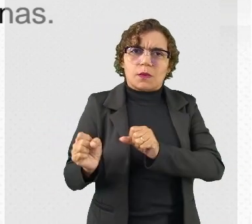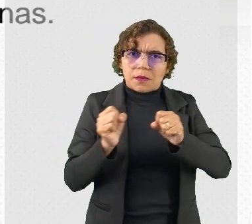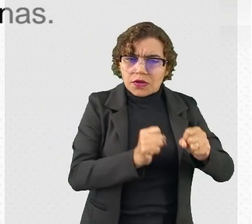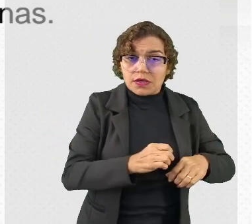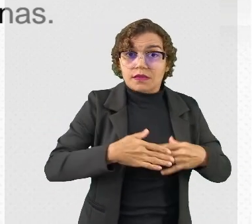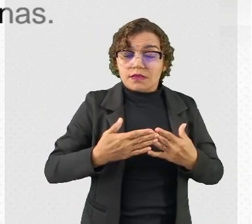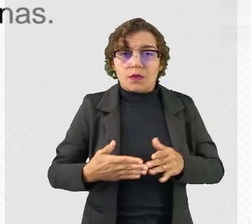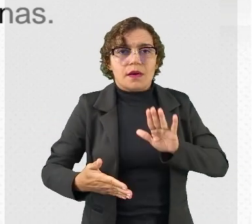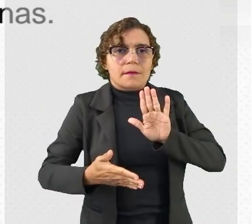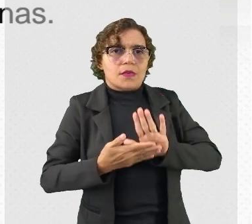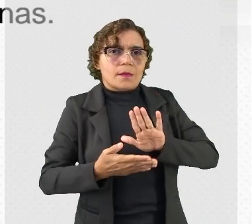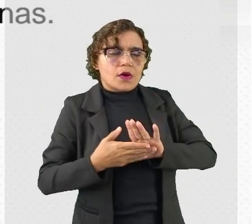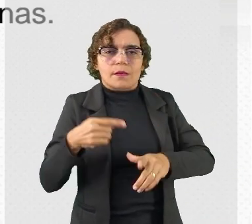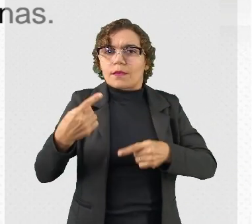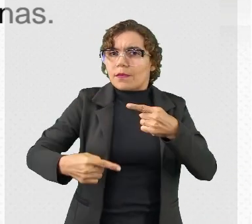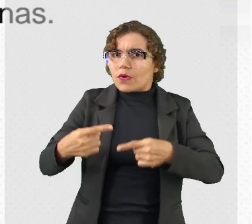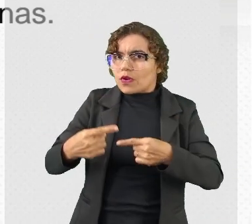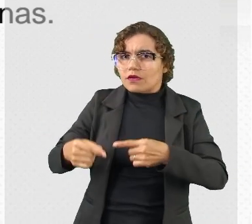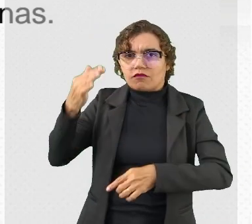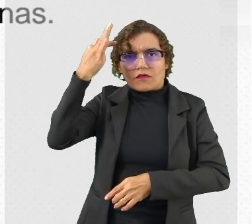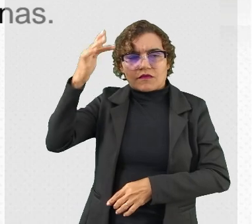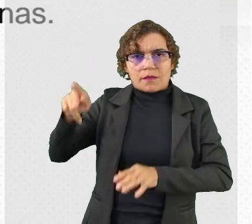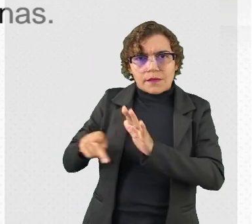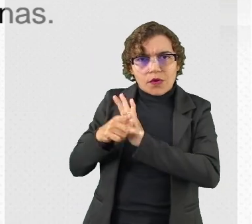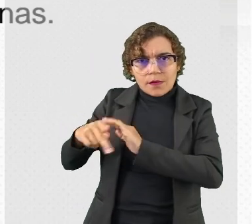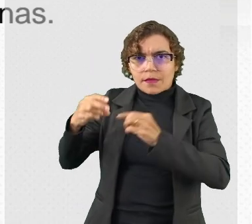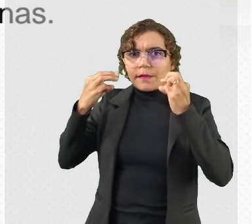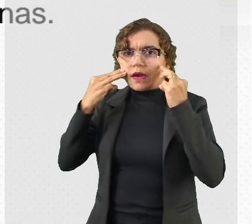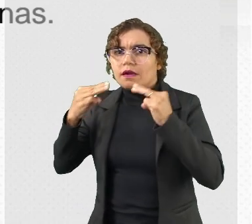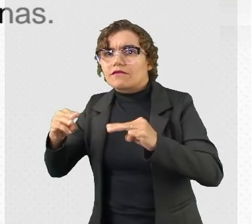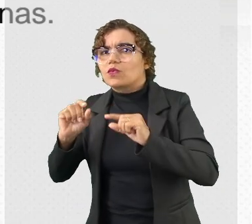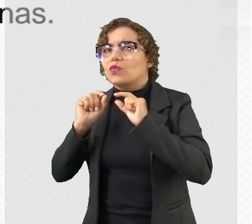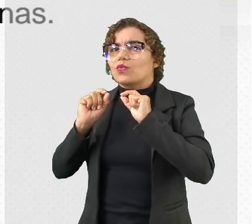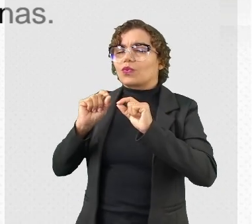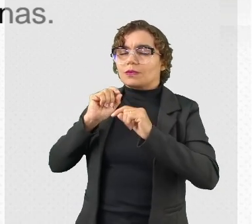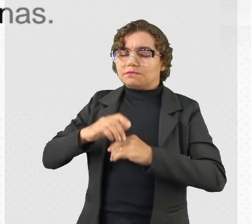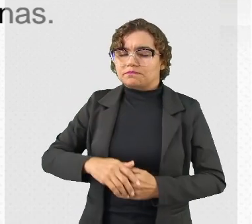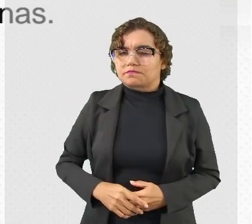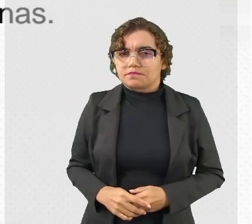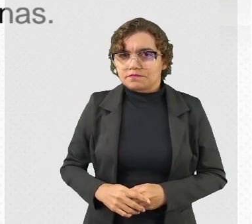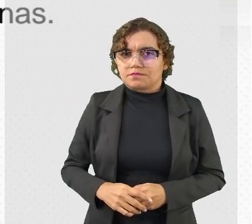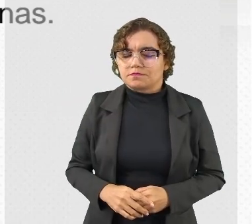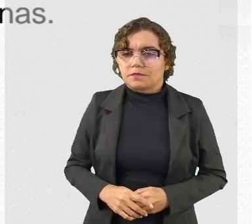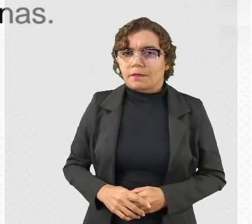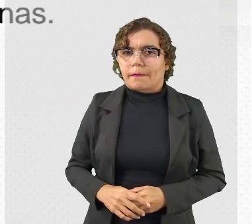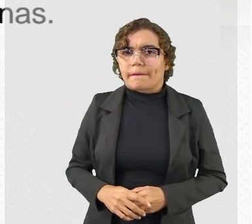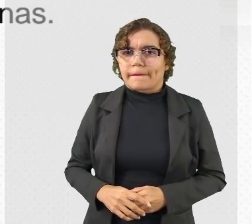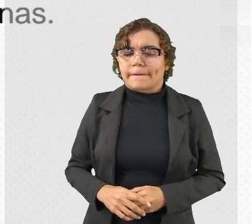a proposta política filosófica de Maquiavel é justamente